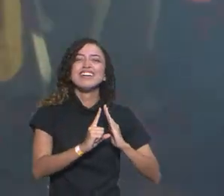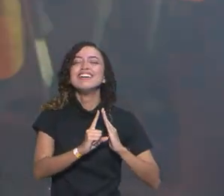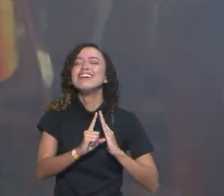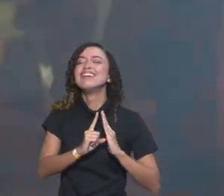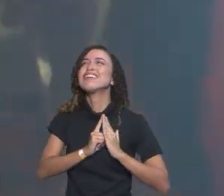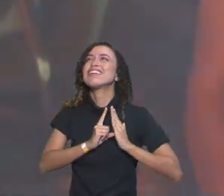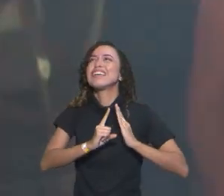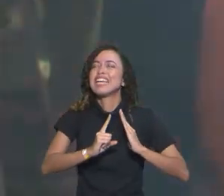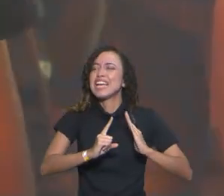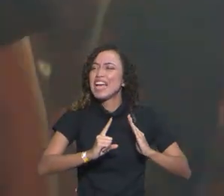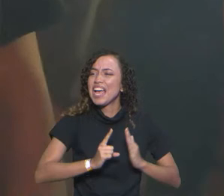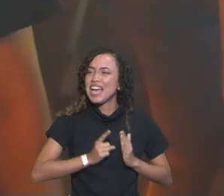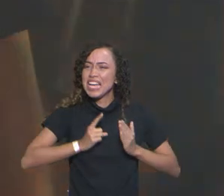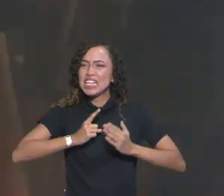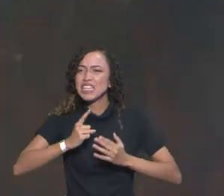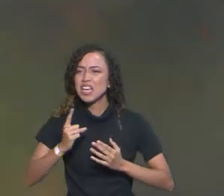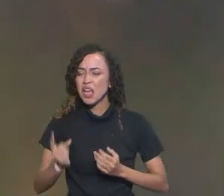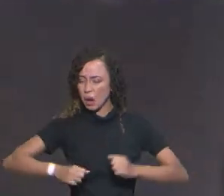conta Caruaru